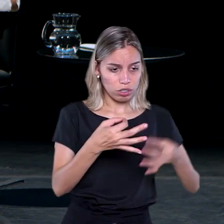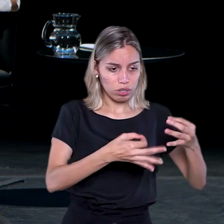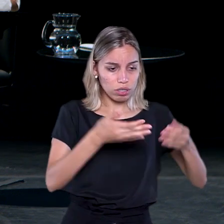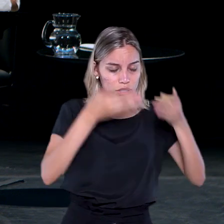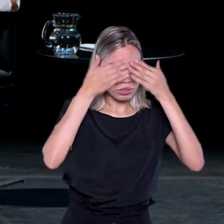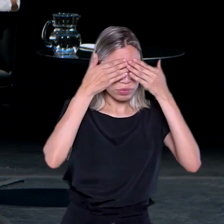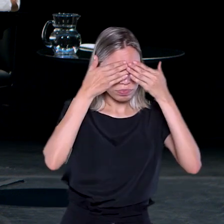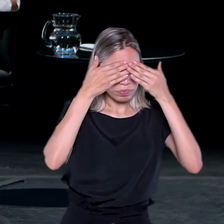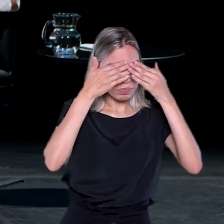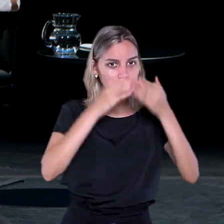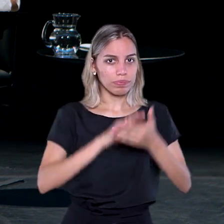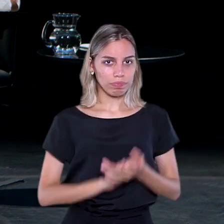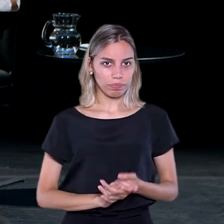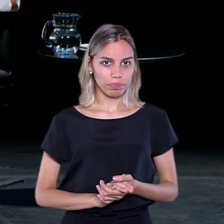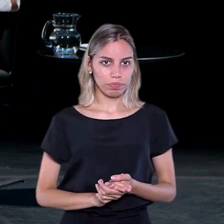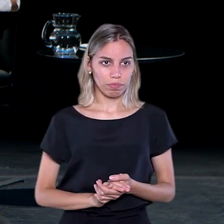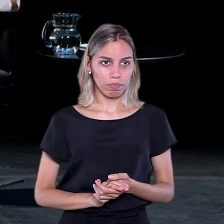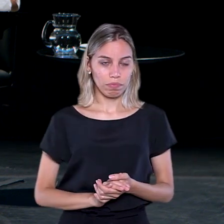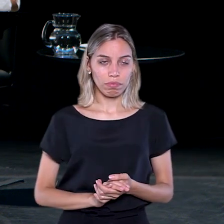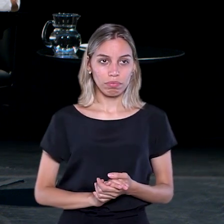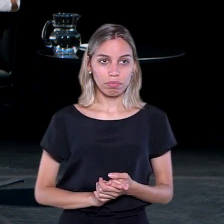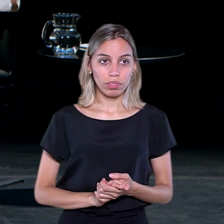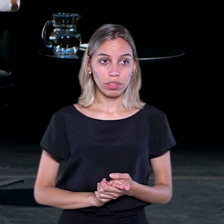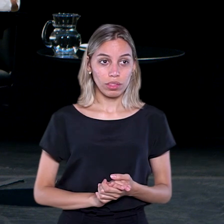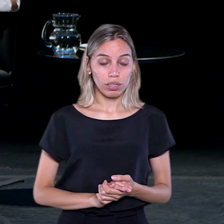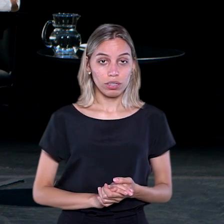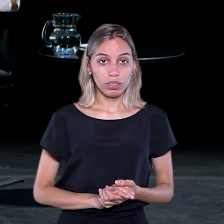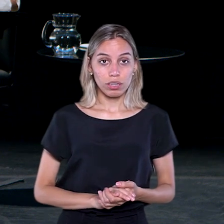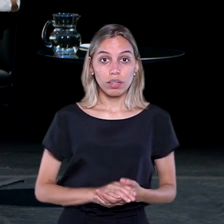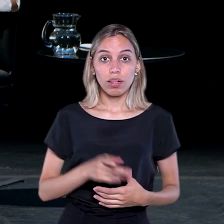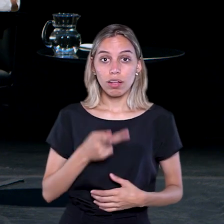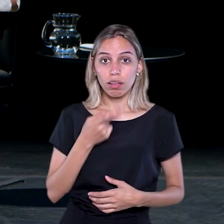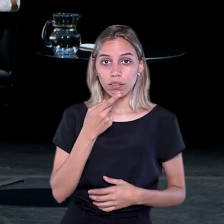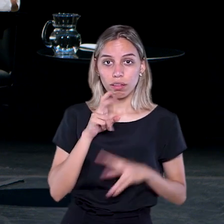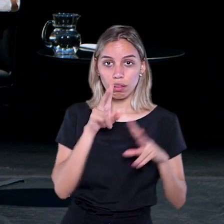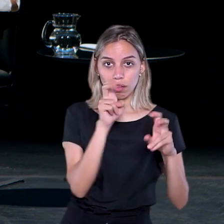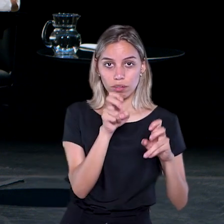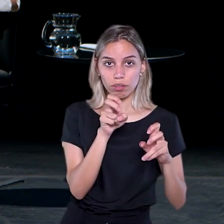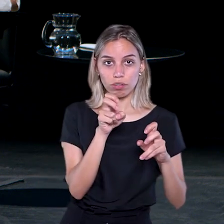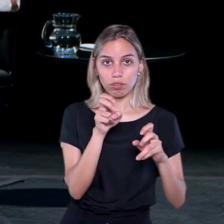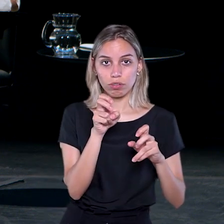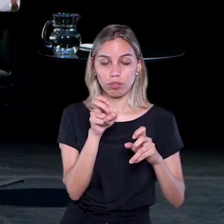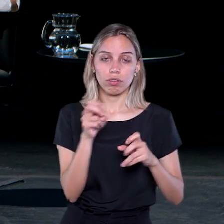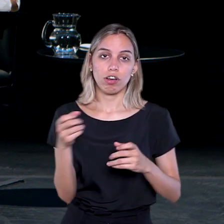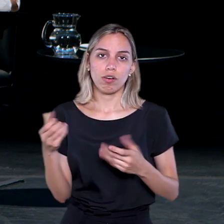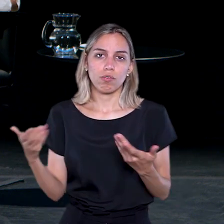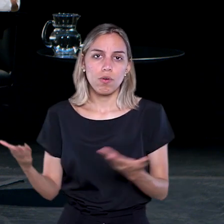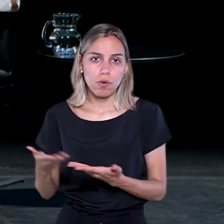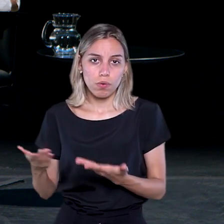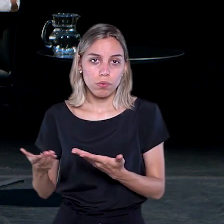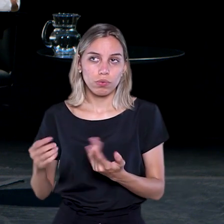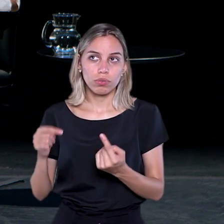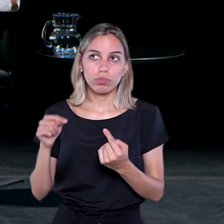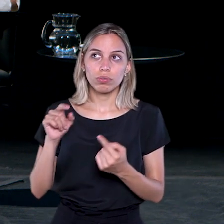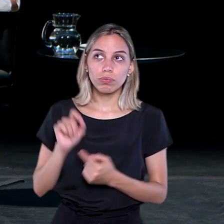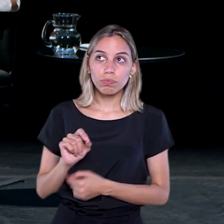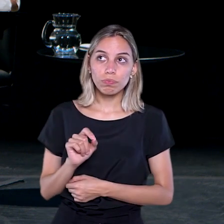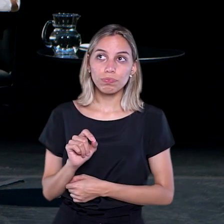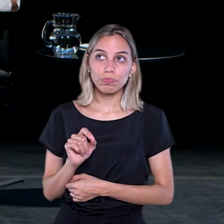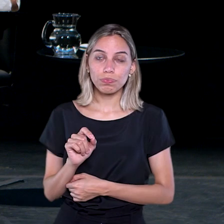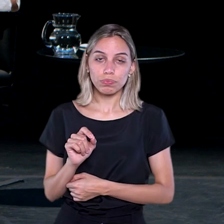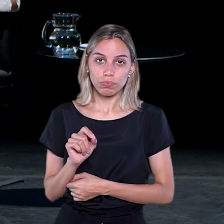Olha, eu digo que a branquitude é tão perversa nesse sentido, né? É um processo autofágico,